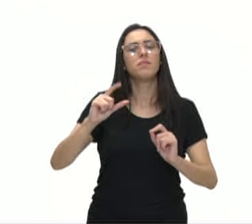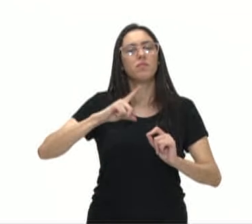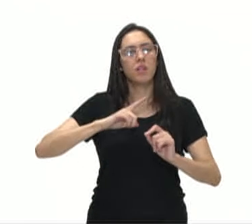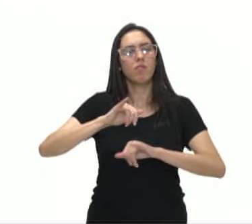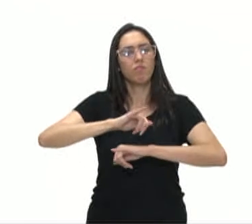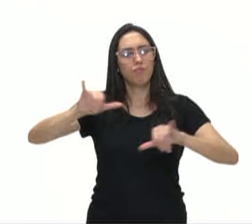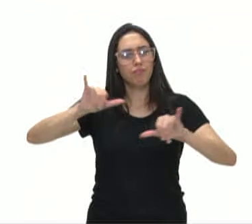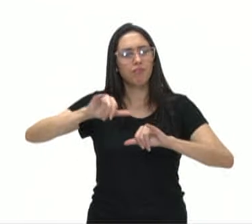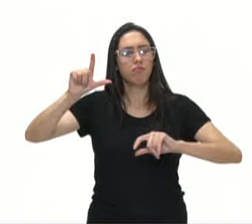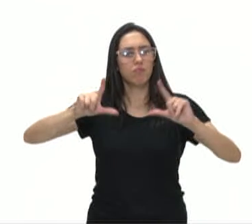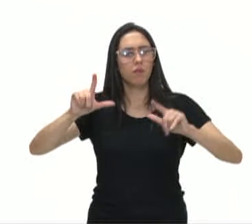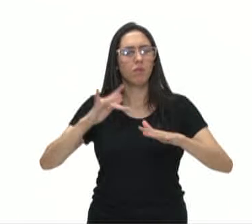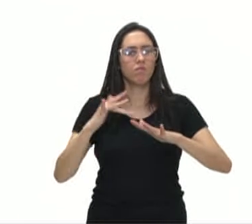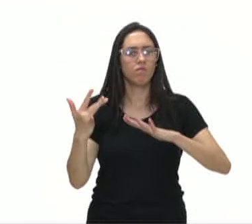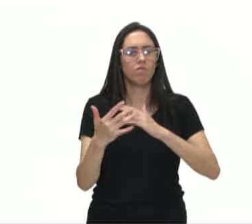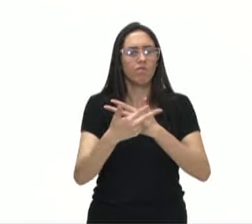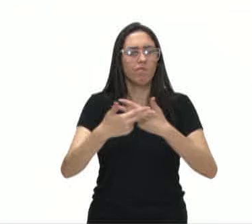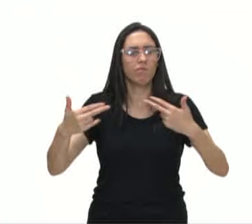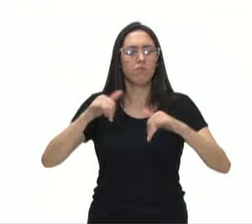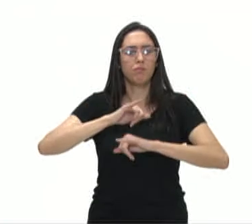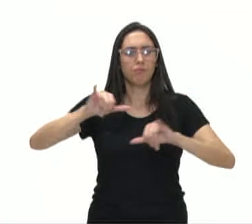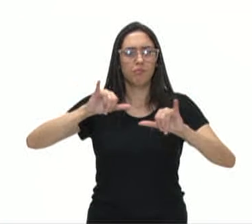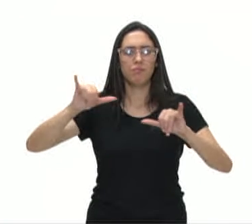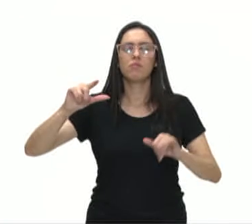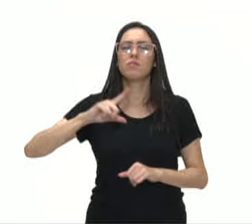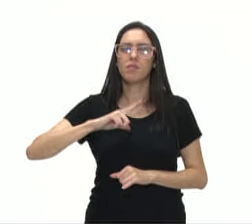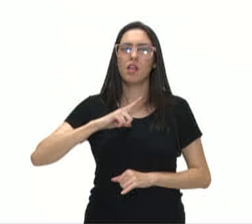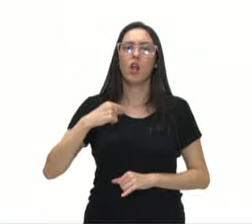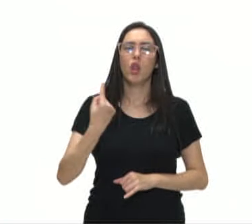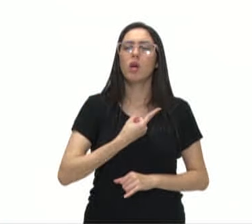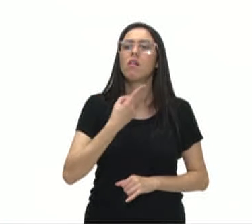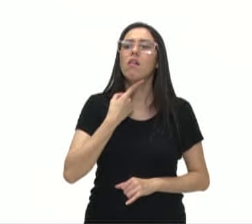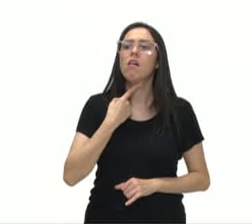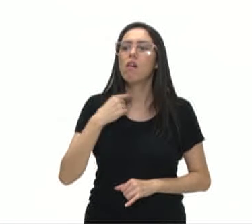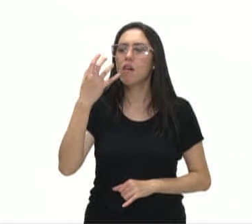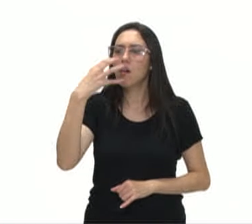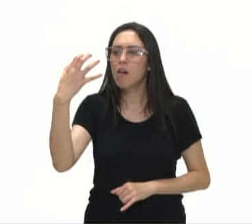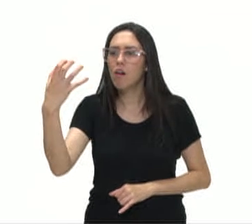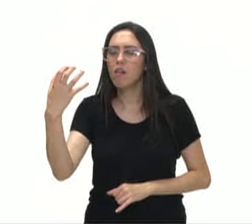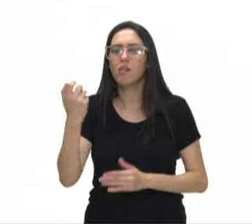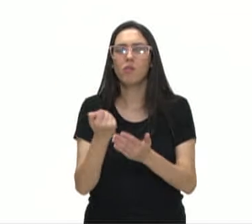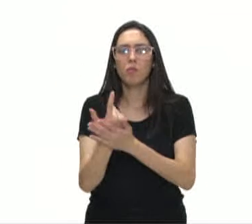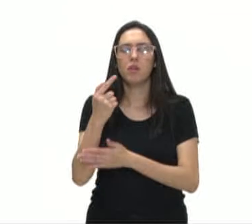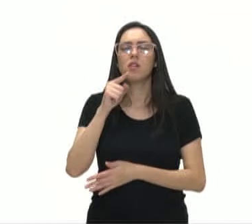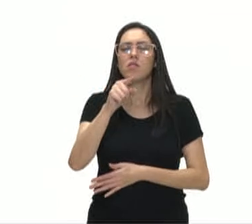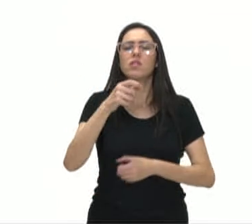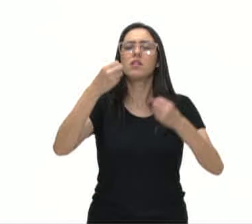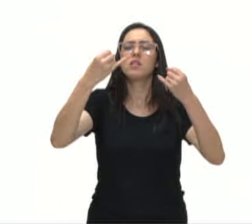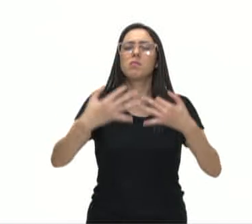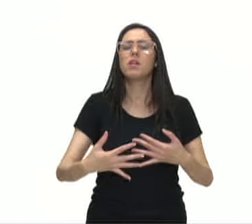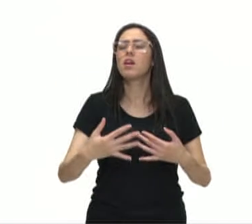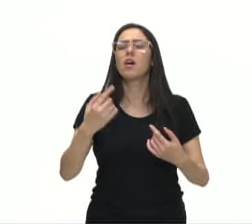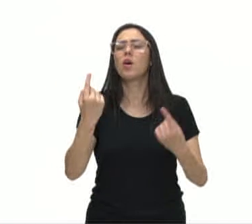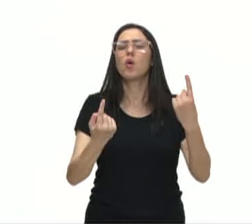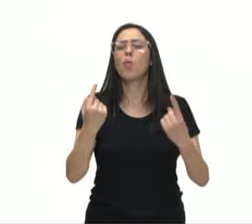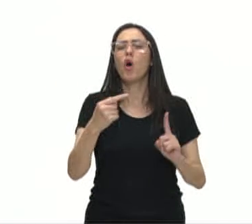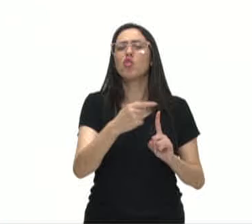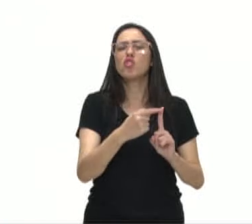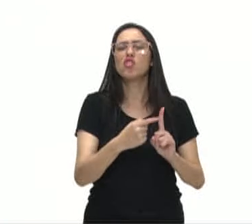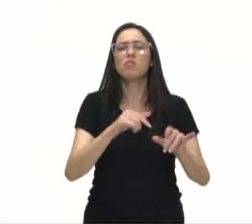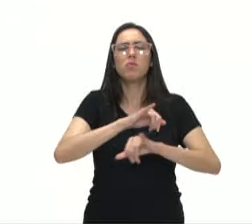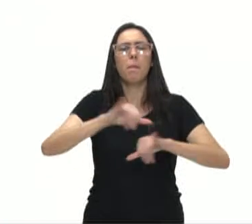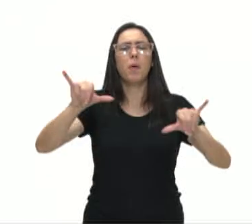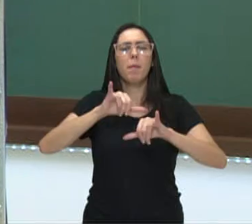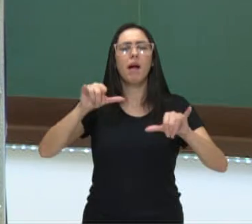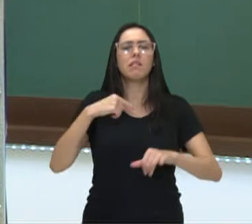fundamental, pois cria o desejo de consumir. Descreva as ferramentas publicitárias utilizadas para